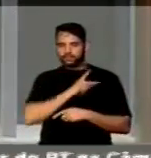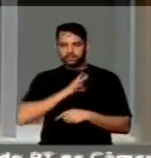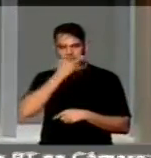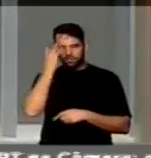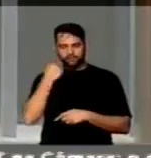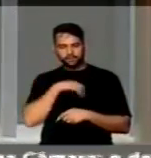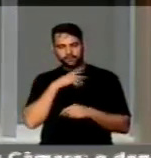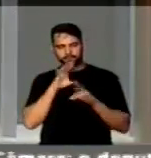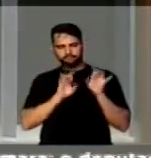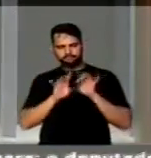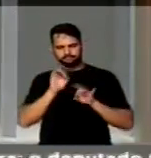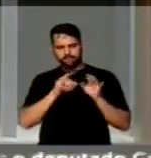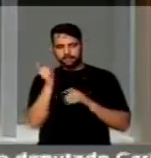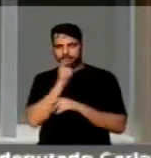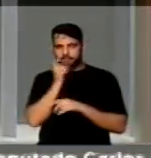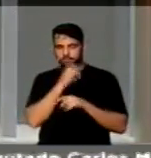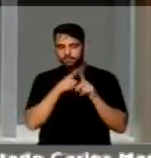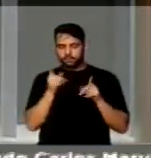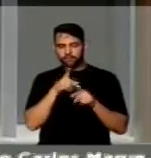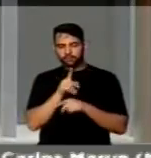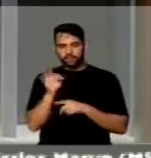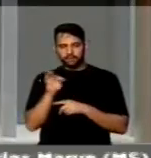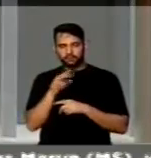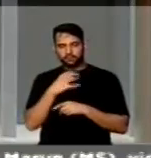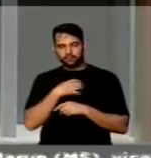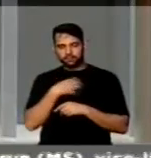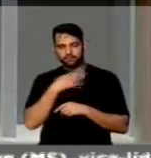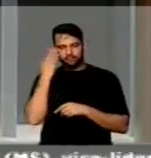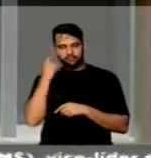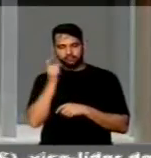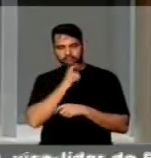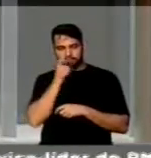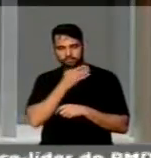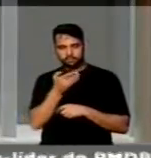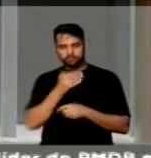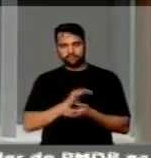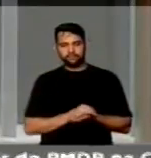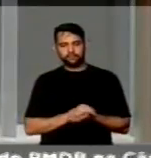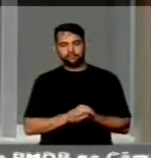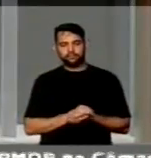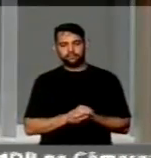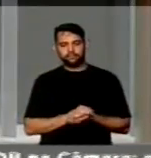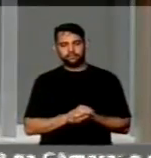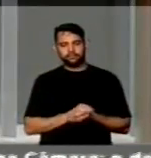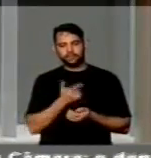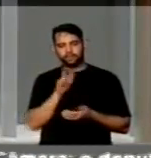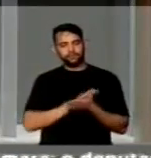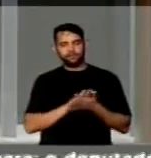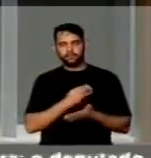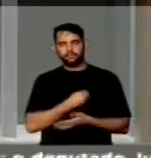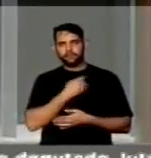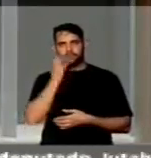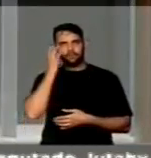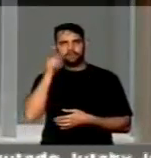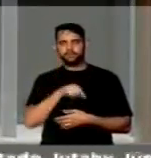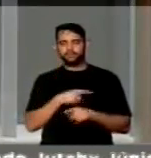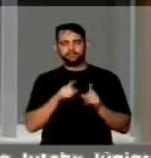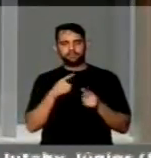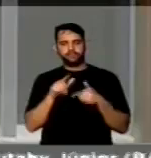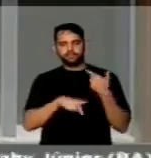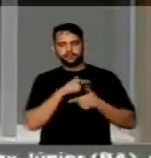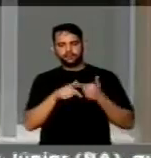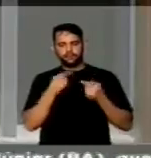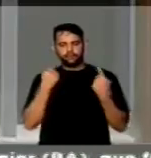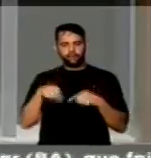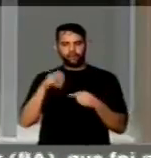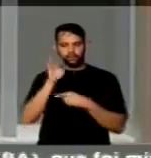que se especializaram na mentira, e o PT se especializou na mentira, não vão ter vida fácil aqui. Mesmo trabalhando